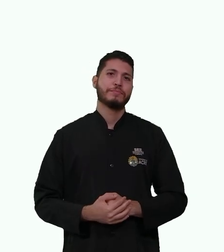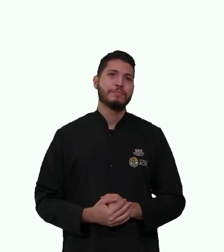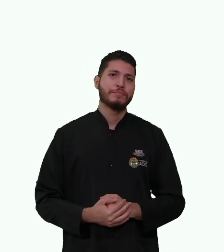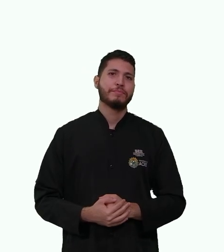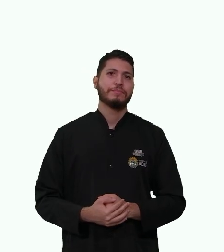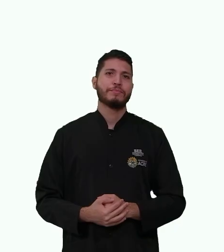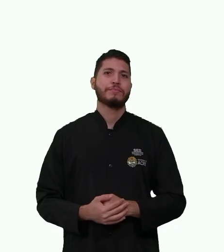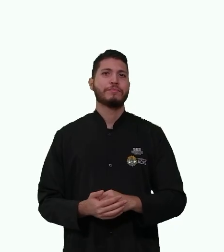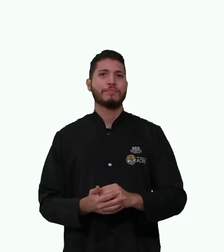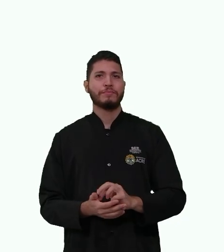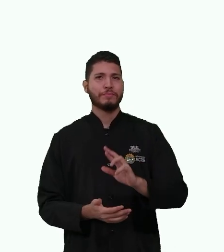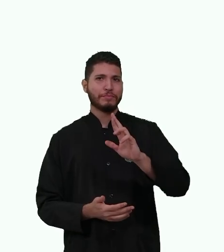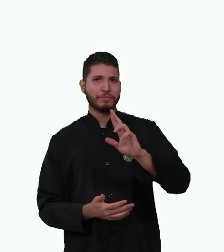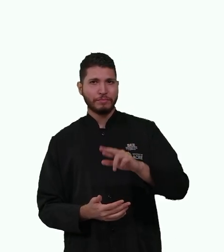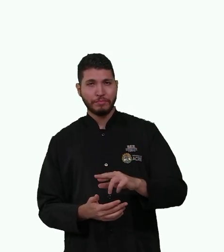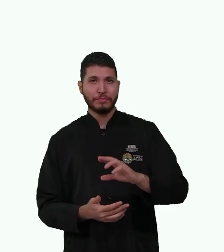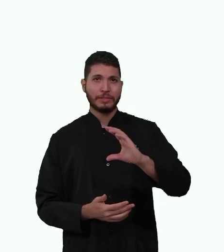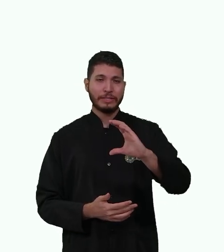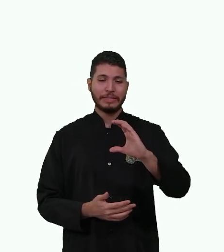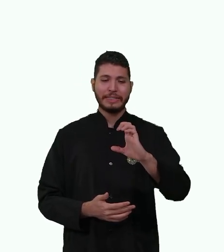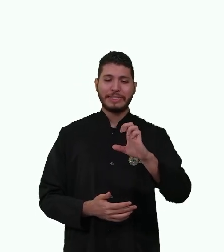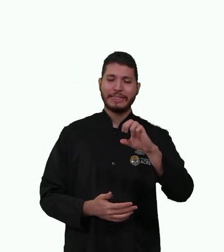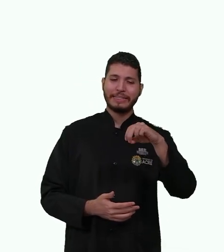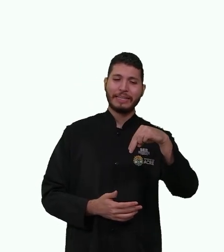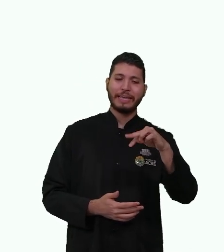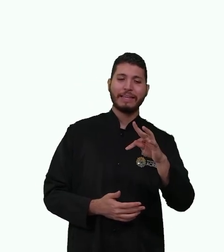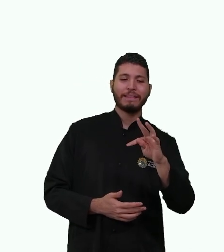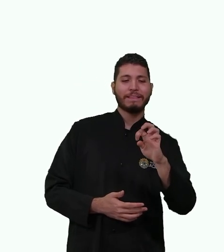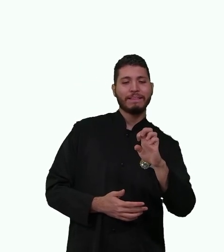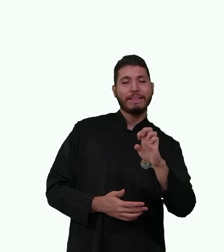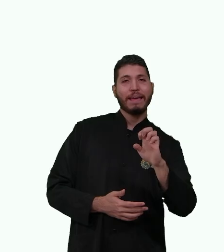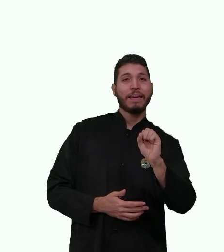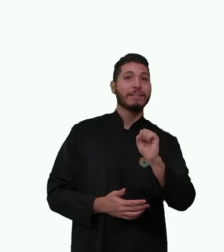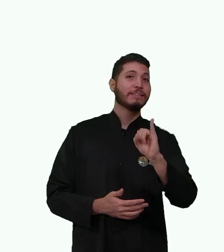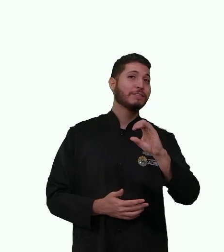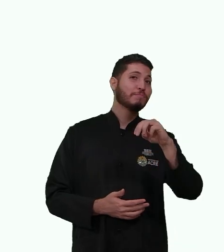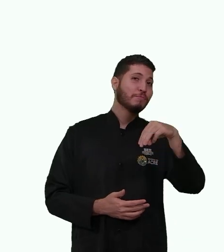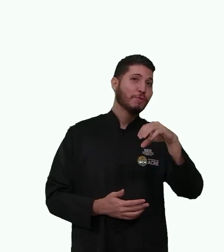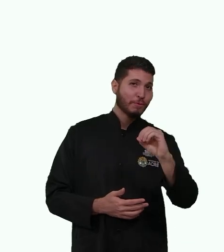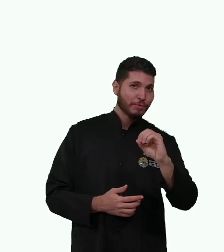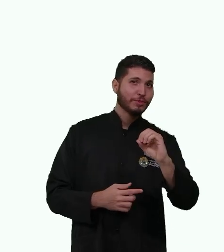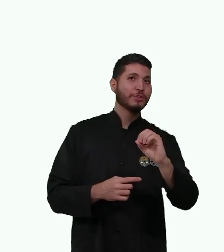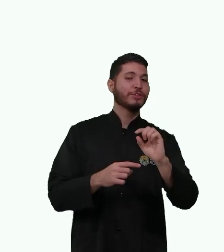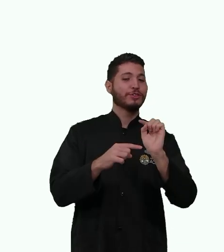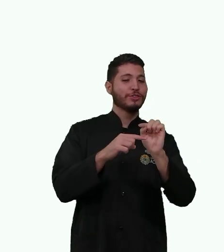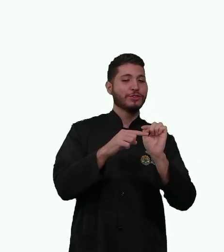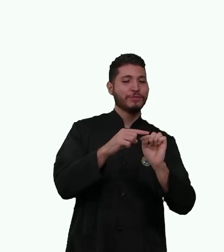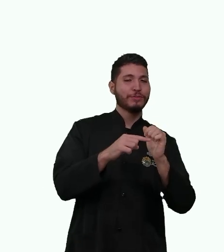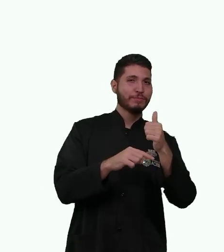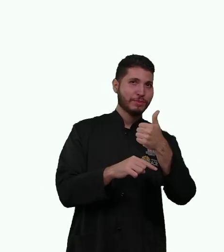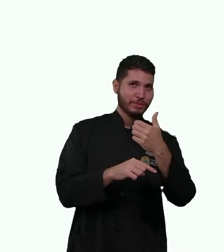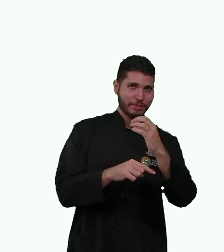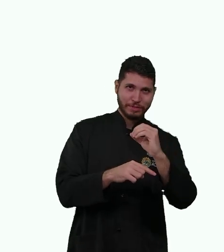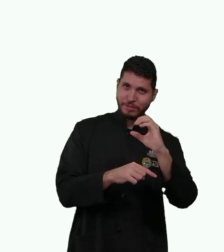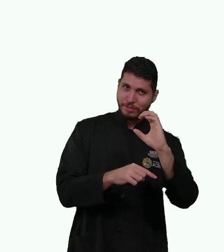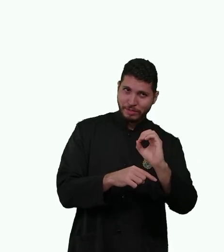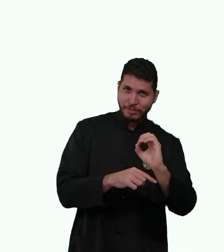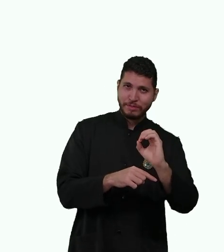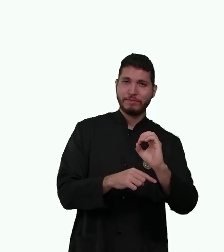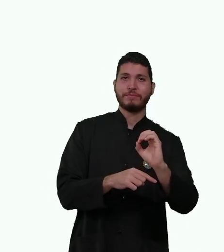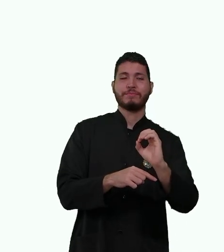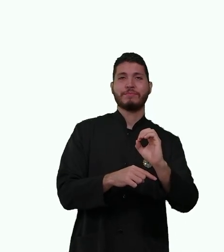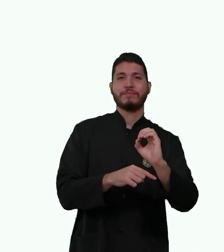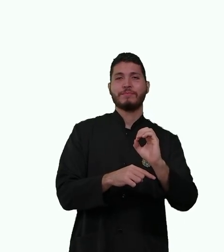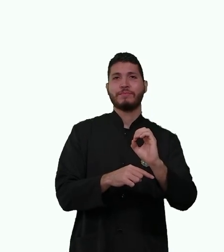razão centesimal que a gente fala, quer dizer o quê? Ela é uma divisão por 100, tá? Um número dividido por 100, geralmente a gente costuma